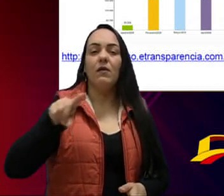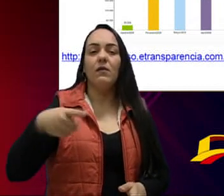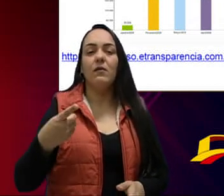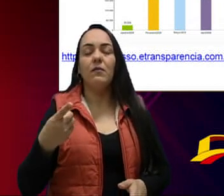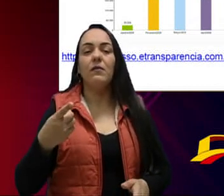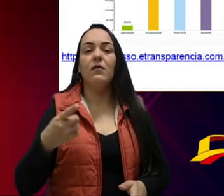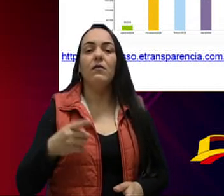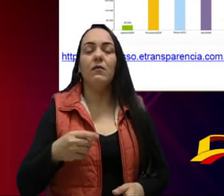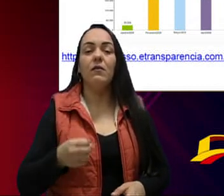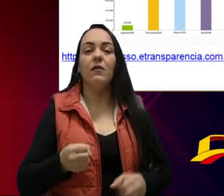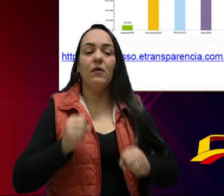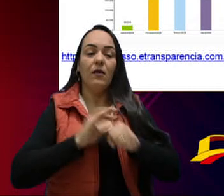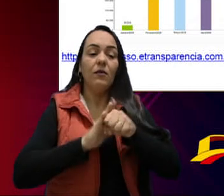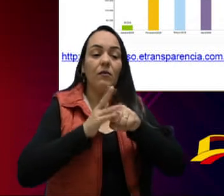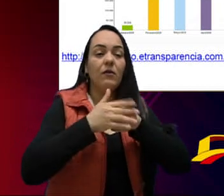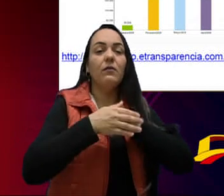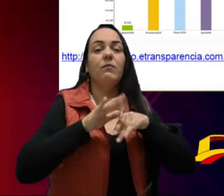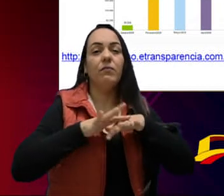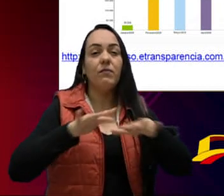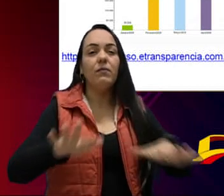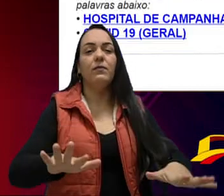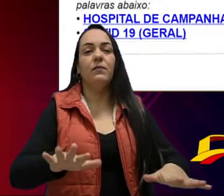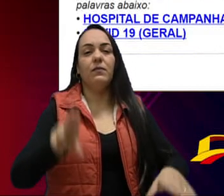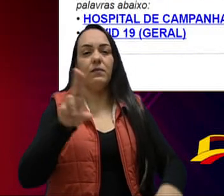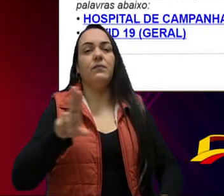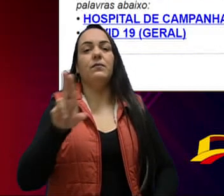parte gastar com o convite